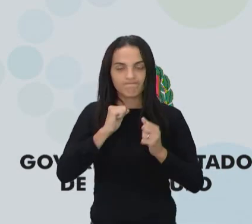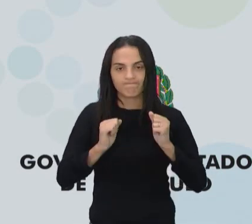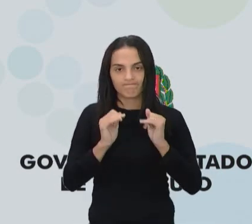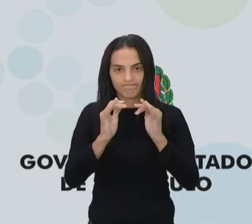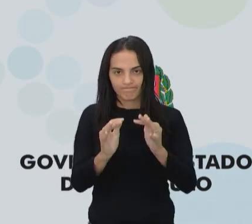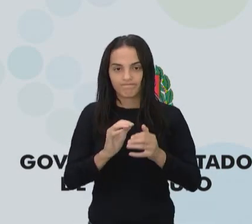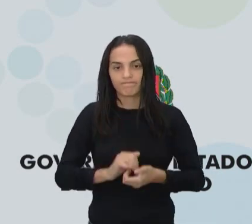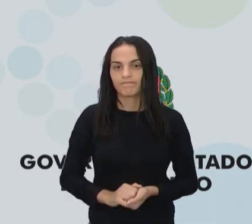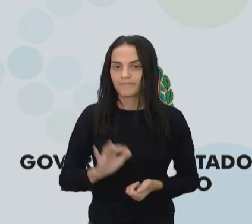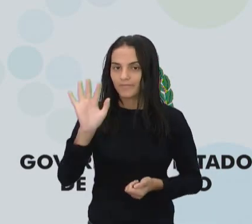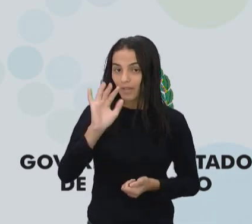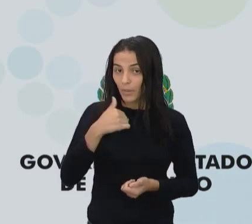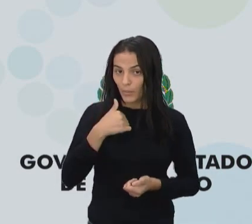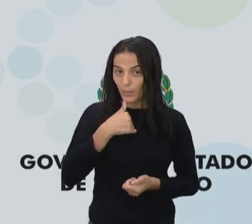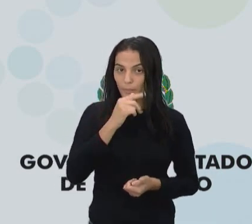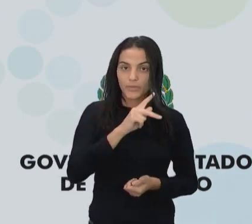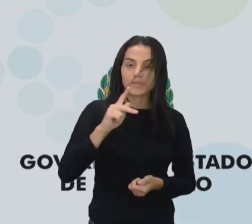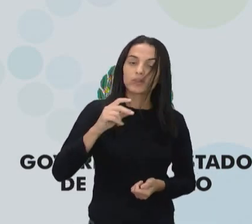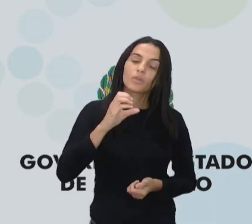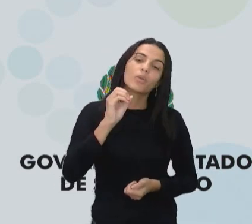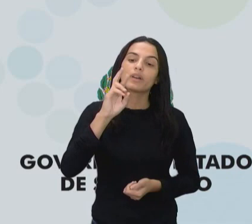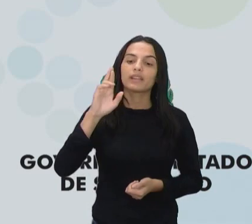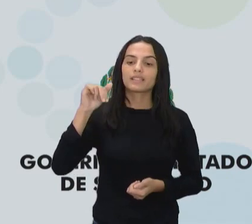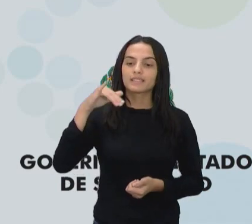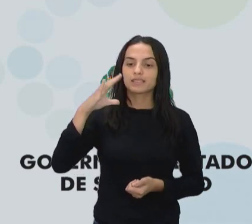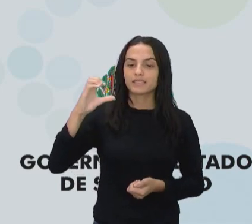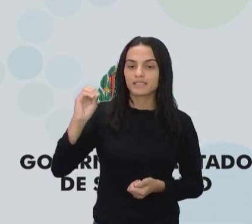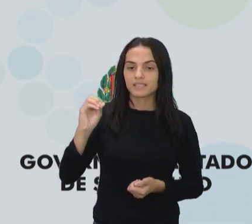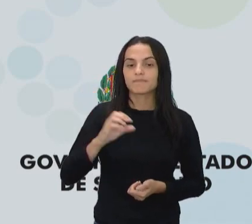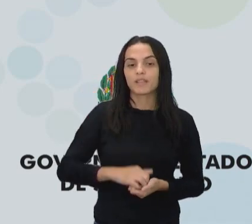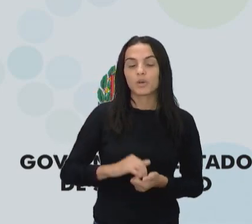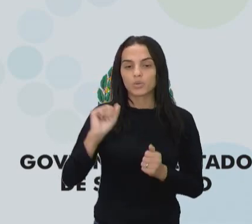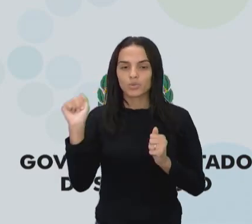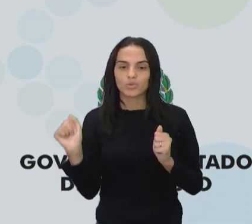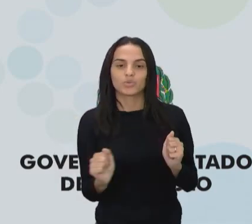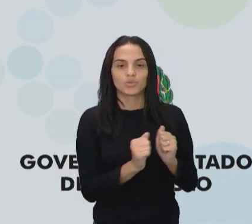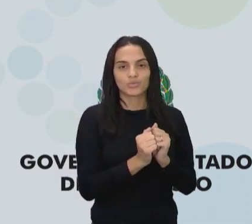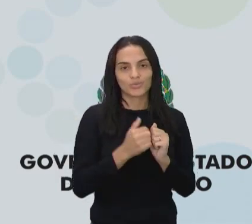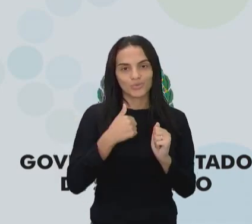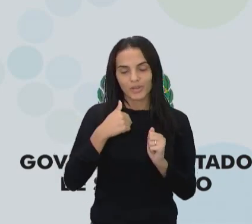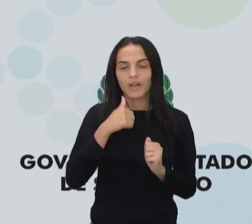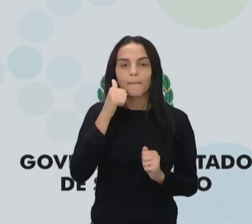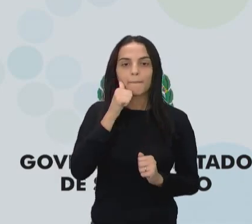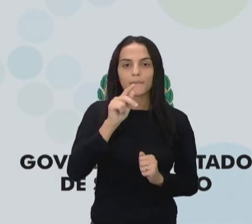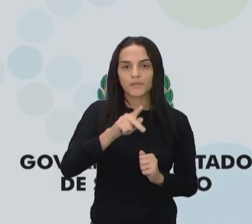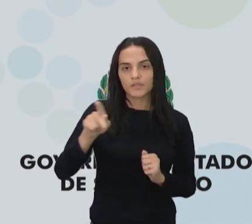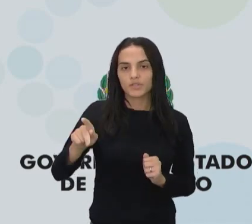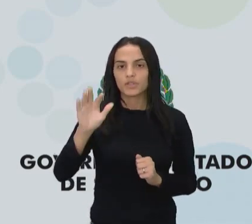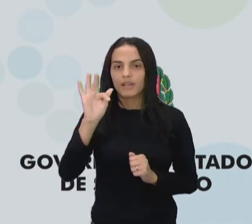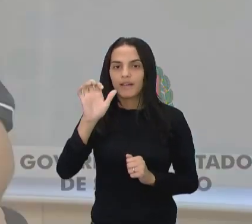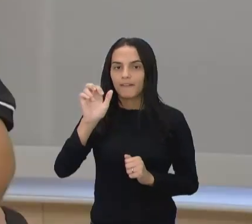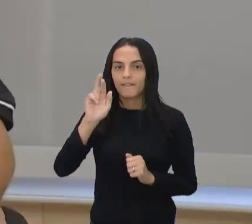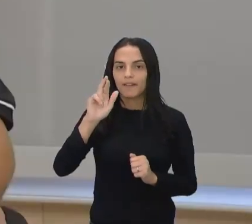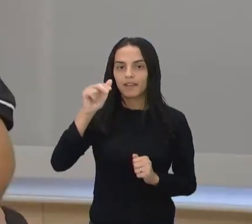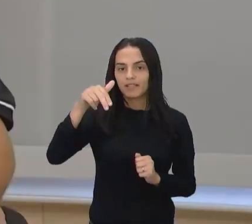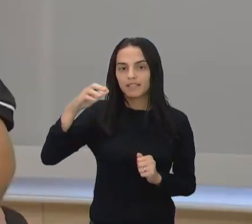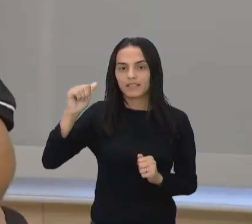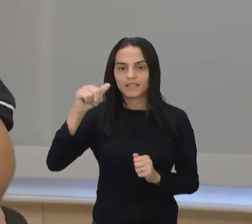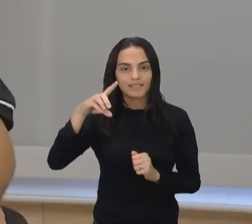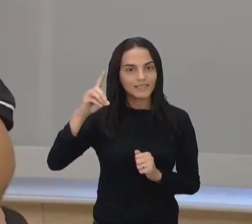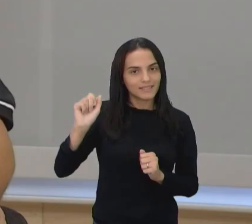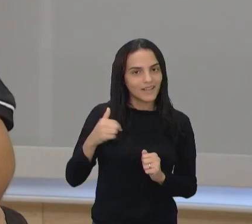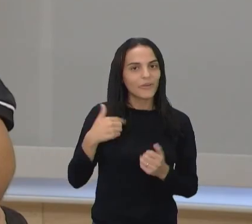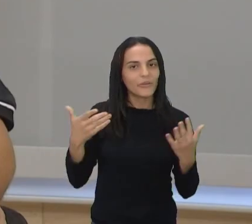Ação. Sou o professor Orenci Rodrigues Ferreira e ao meu lado nós vamos ter aqui a professora Fernanda. Hoje ela vai